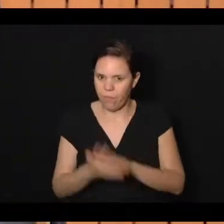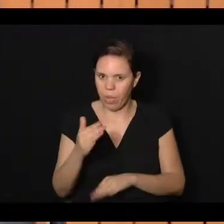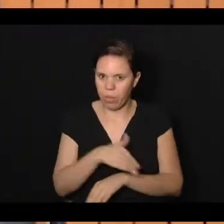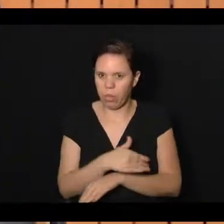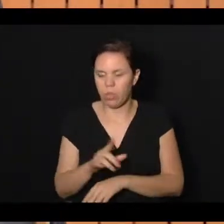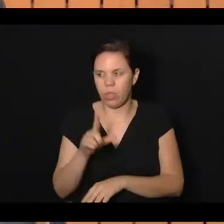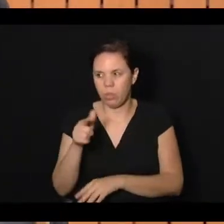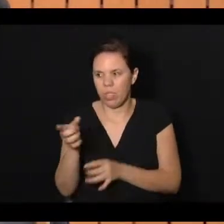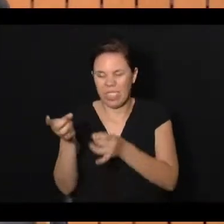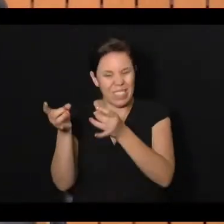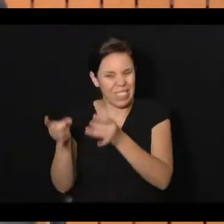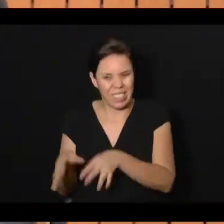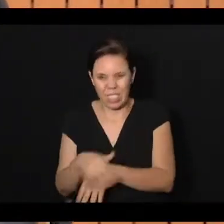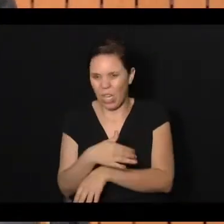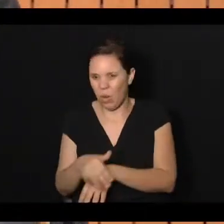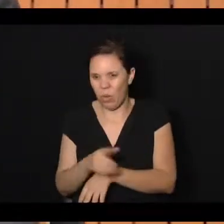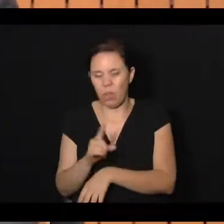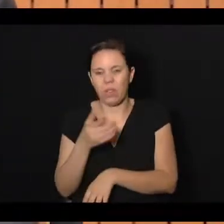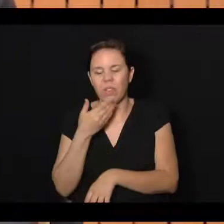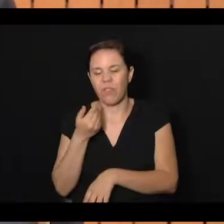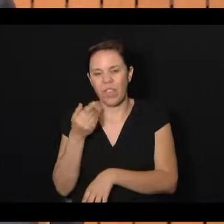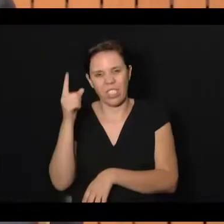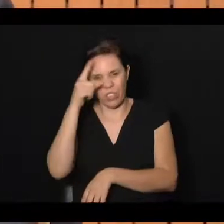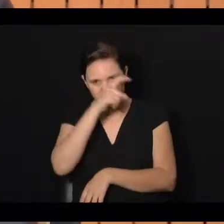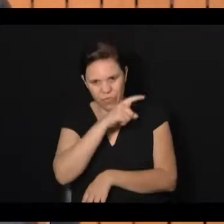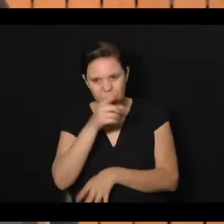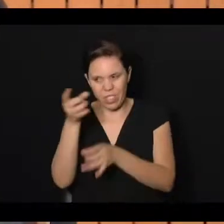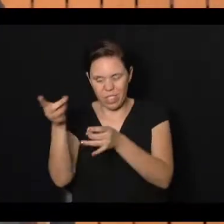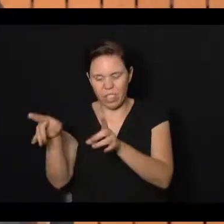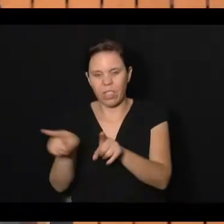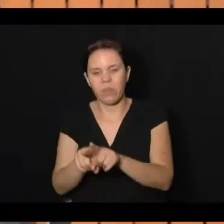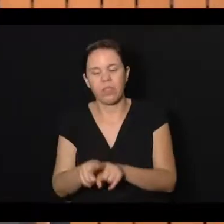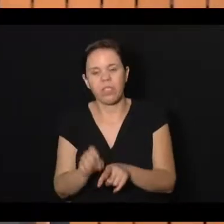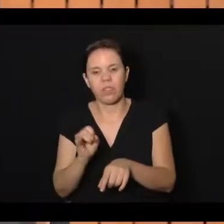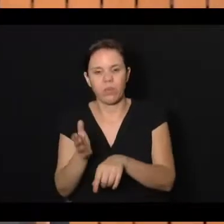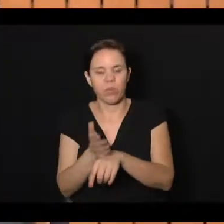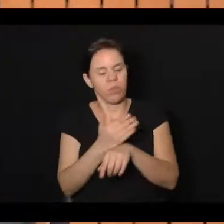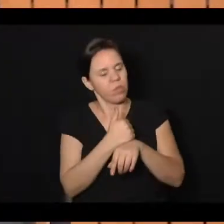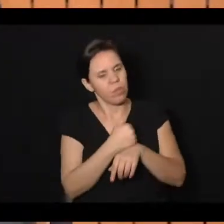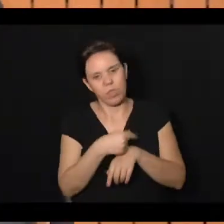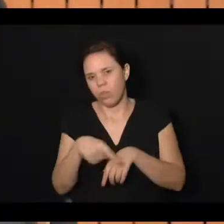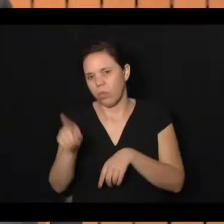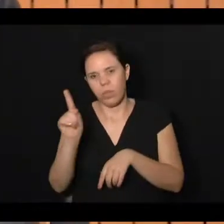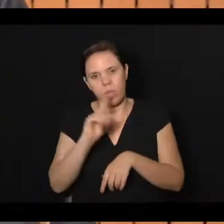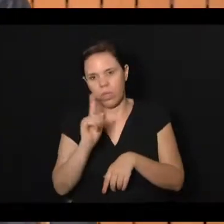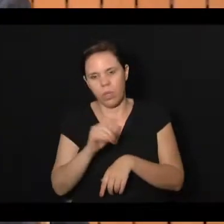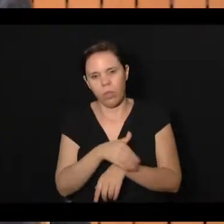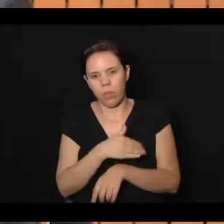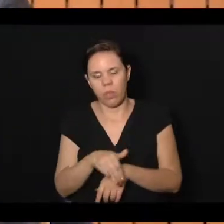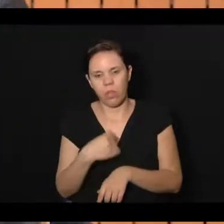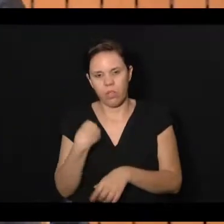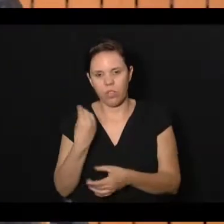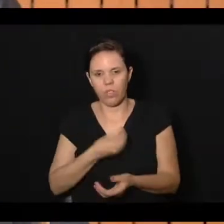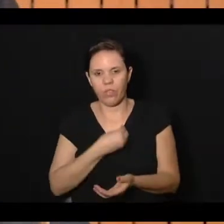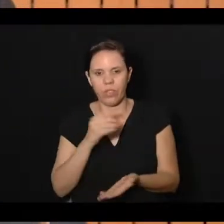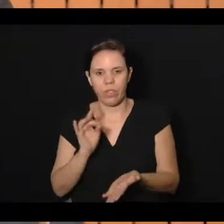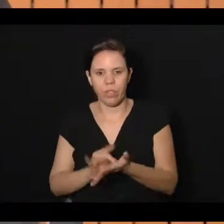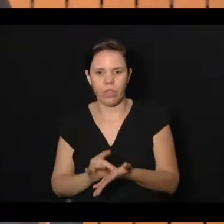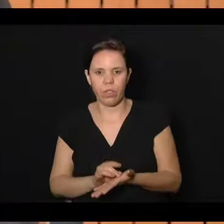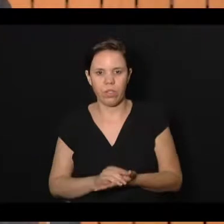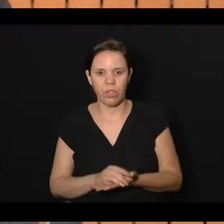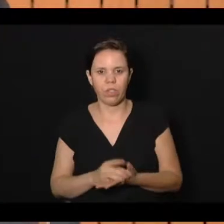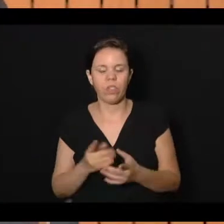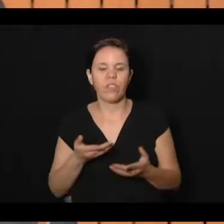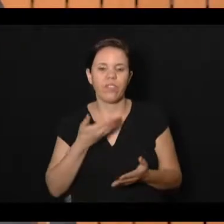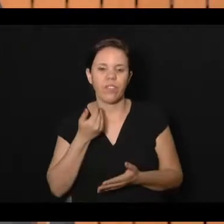muito difícil não é fácil sair da rua só que se eu tivesse oportunidade antes talvez ela não viria para roni a gente vive numa realidade hoje que é muito